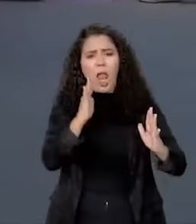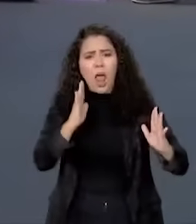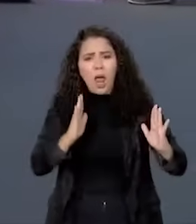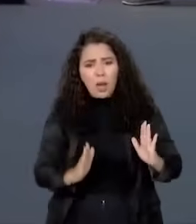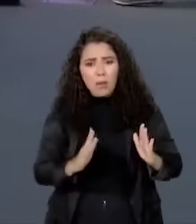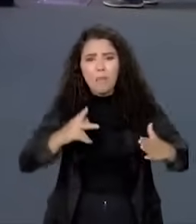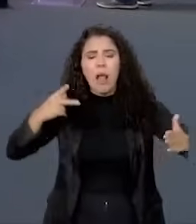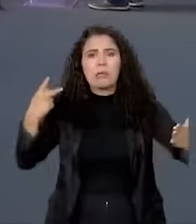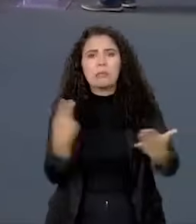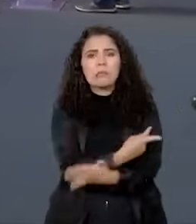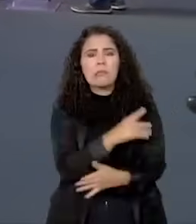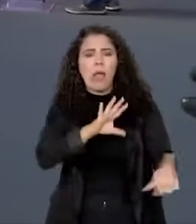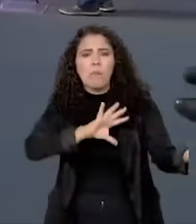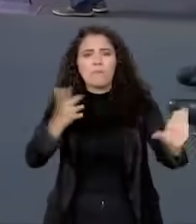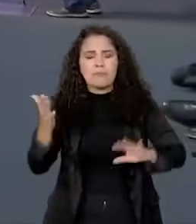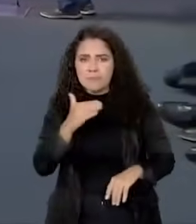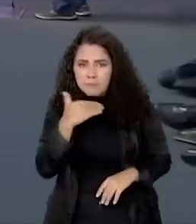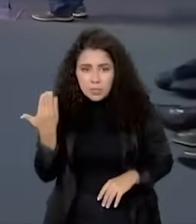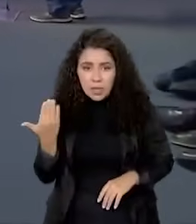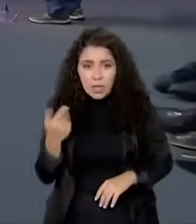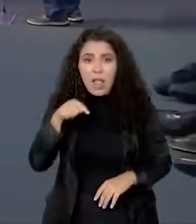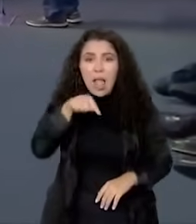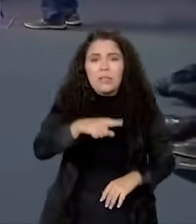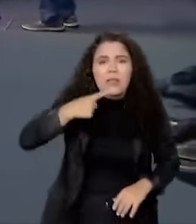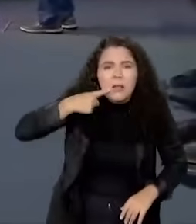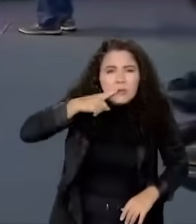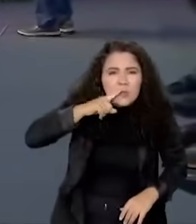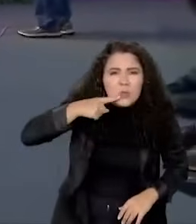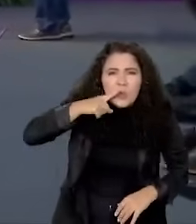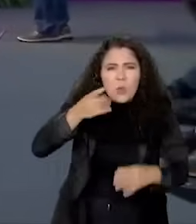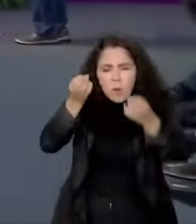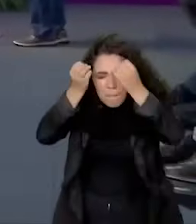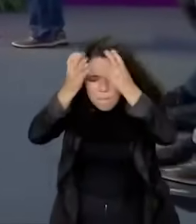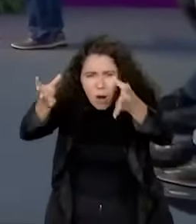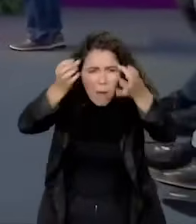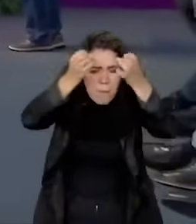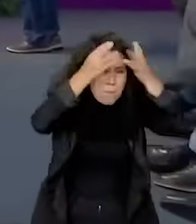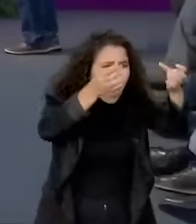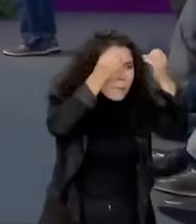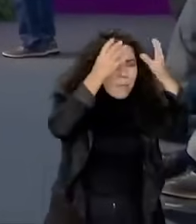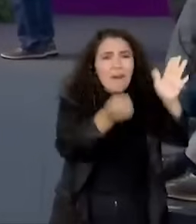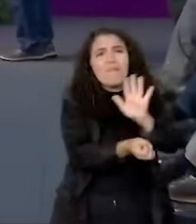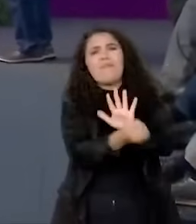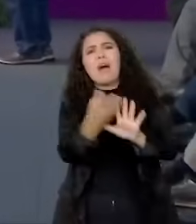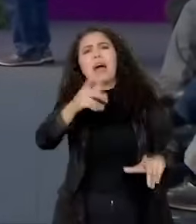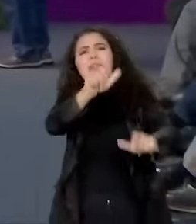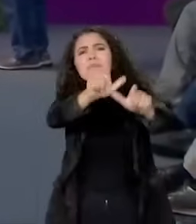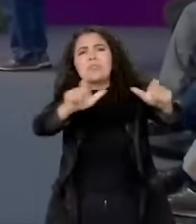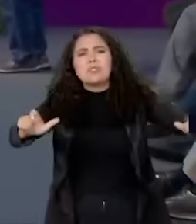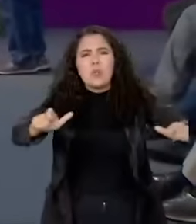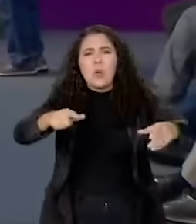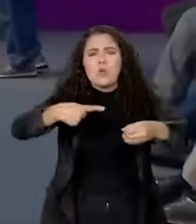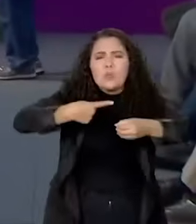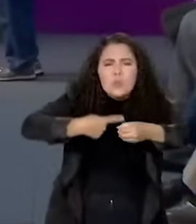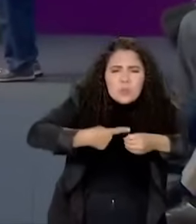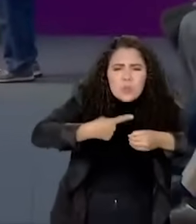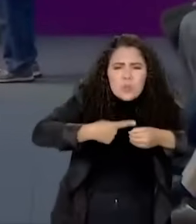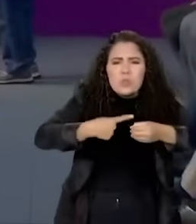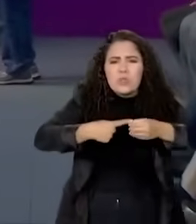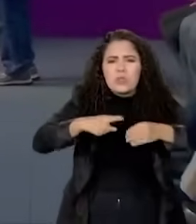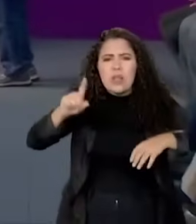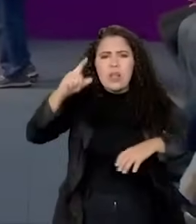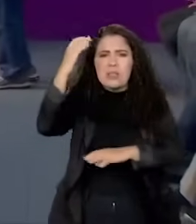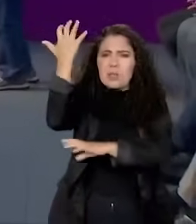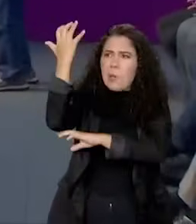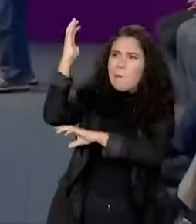Essa mesma cana-de-açúcar que perturbava quantos moradores de cidade do interior, com a folhagem caindo em cima